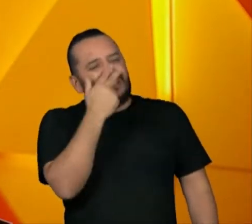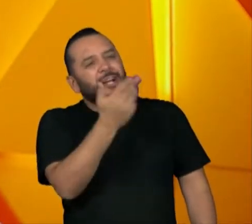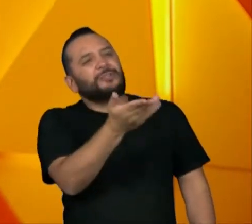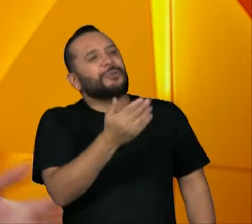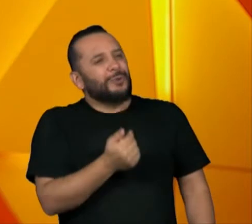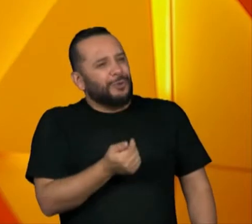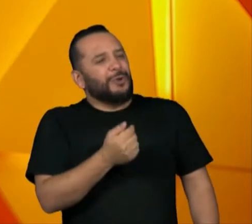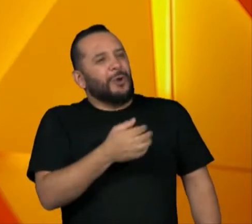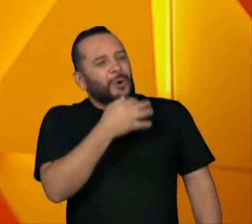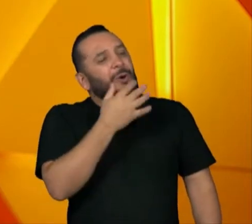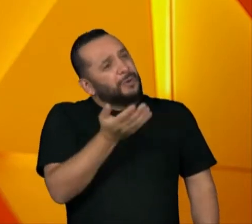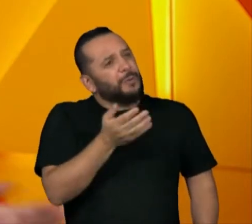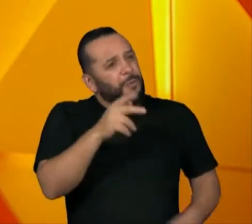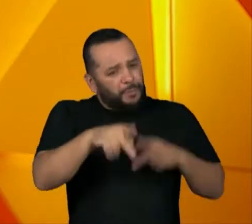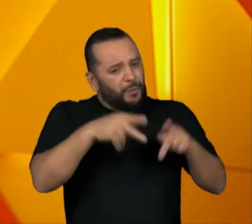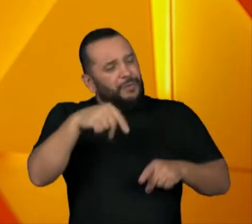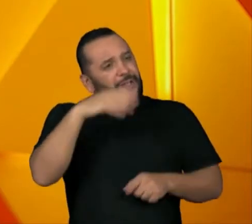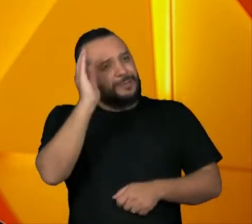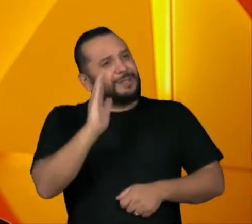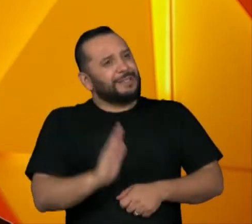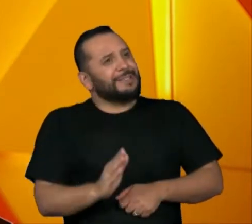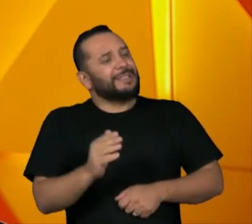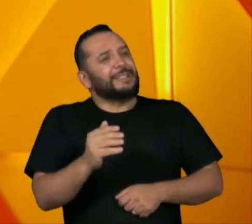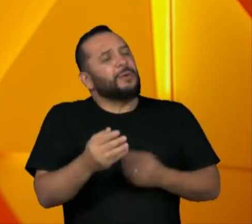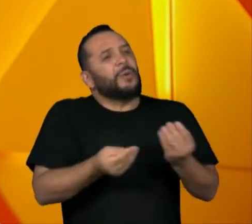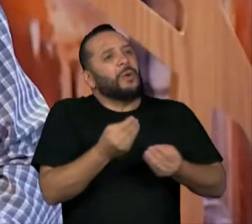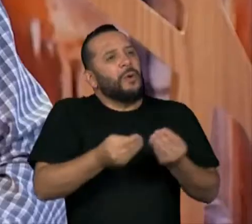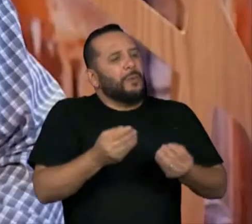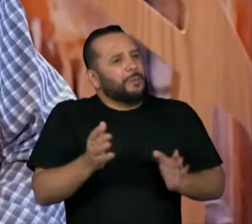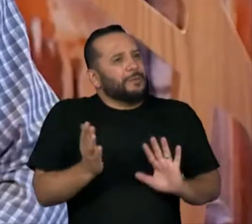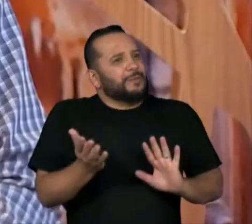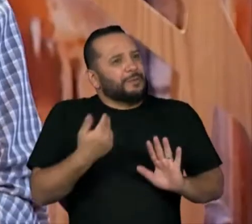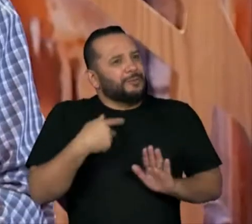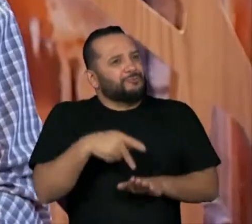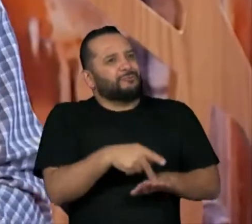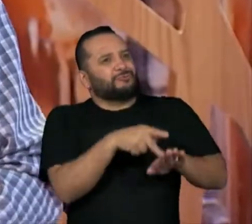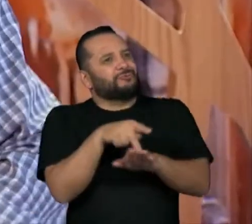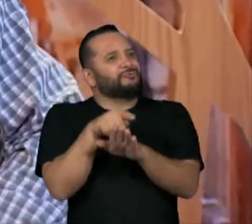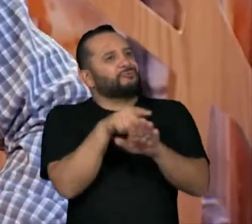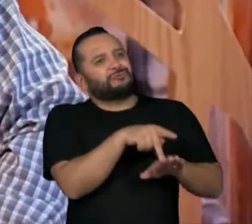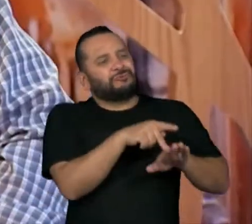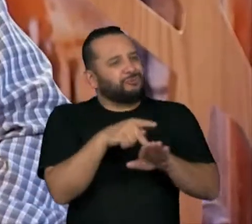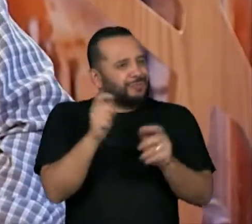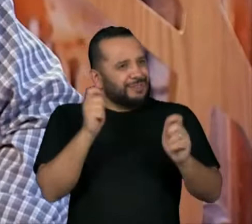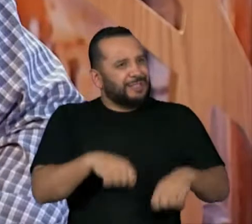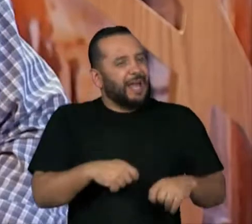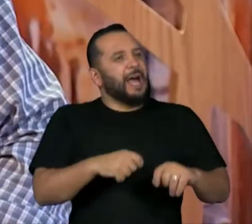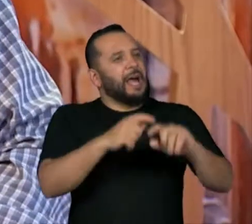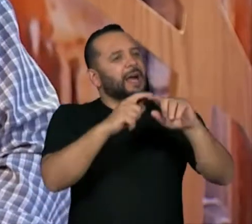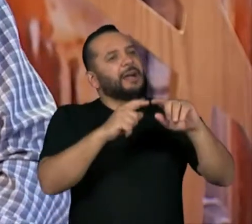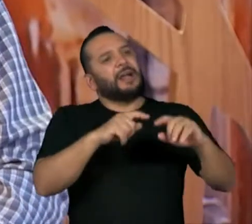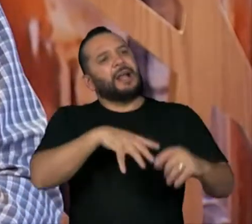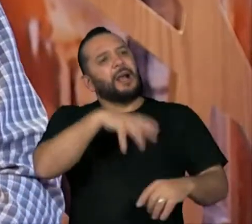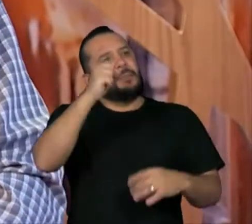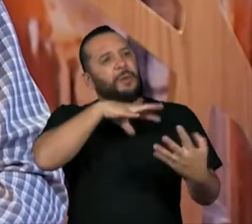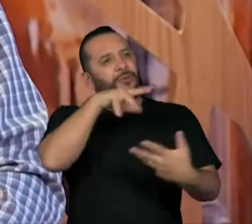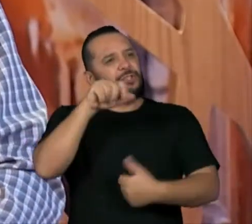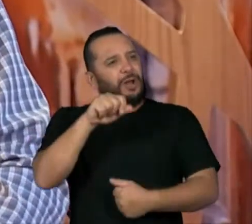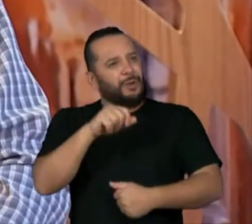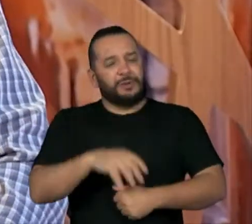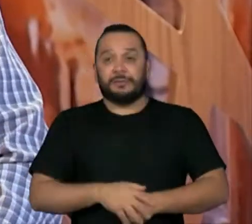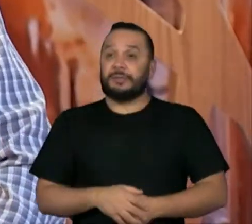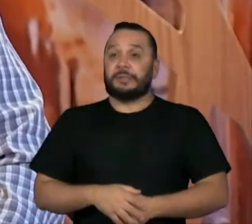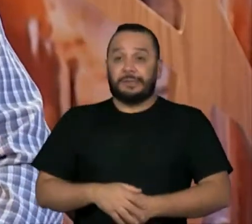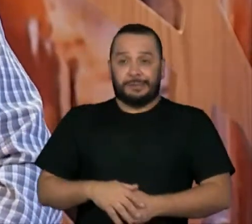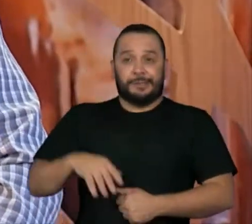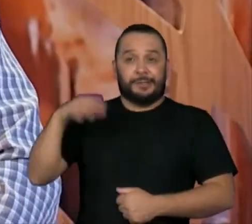dos brasileiros? Será que a gente tem chance de trazer esse Mundial? Olha, Cris, desde que o Brasil tomou aquela goleada,